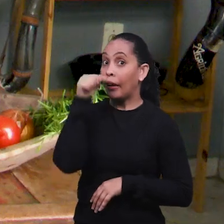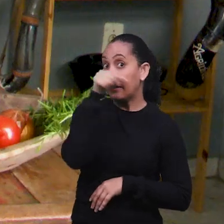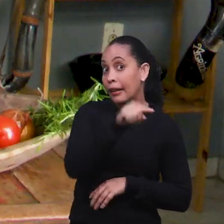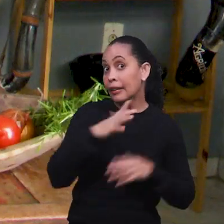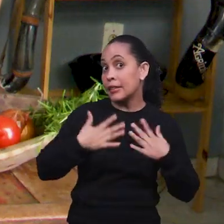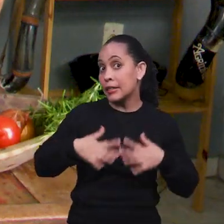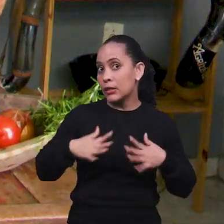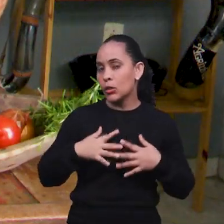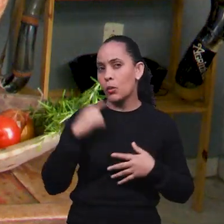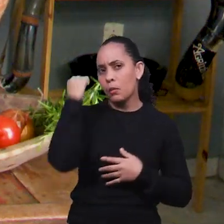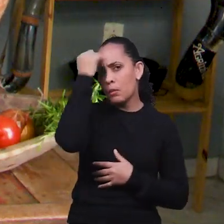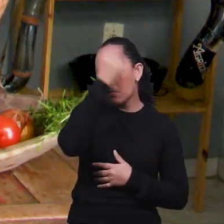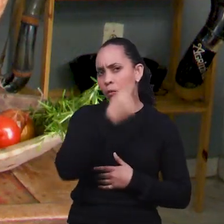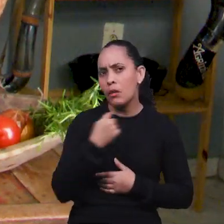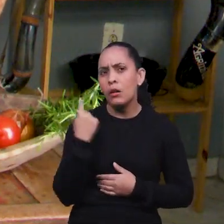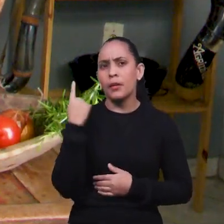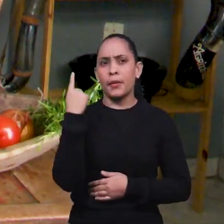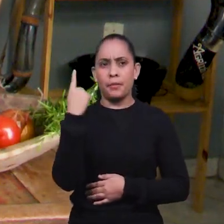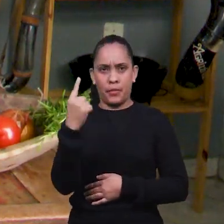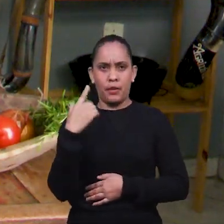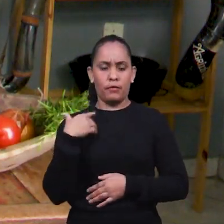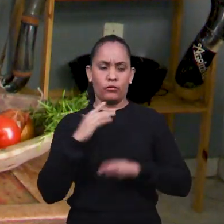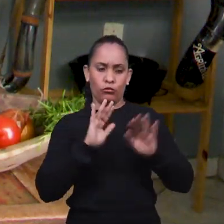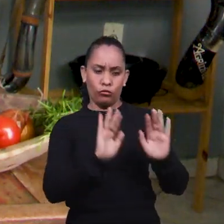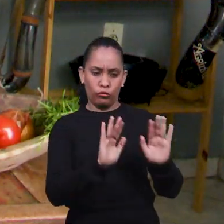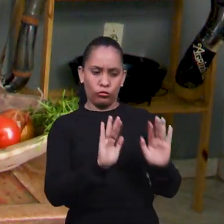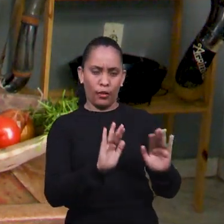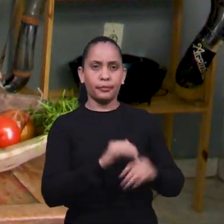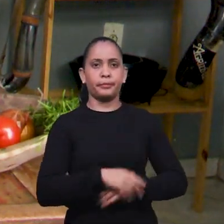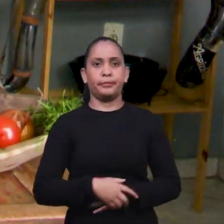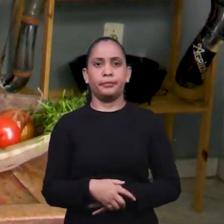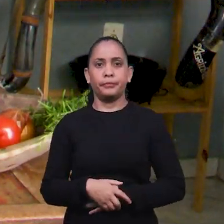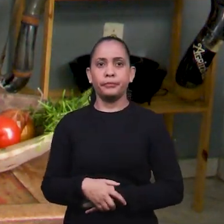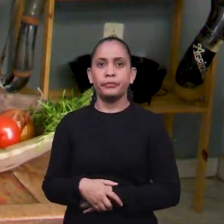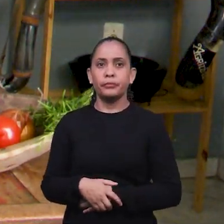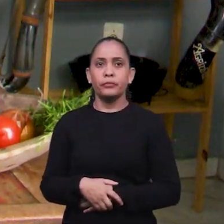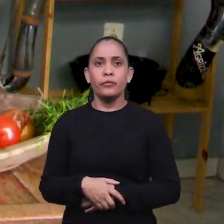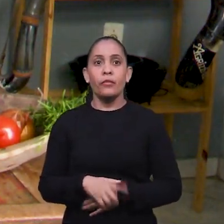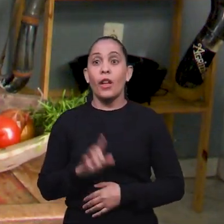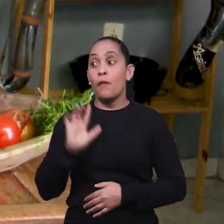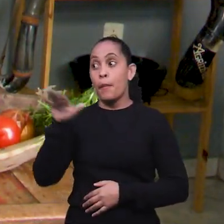No que ele descansou 1h30, vou deixar meu pão aqui.